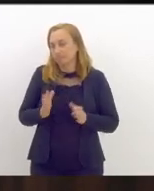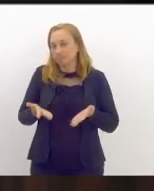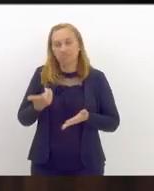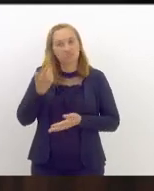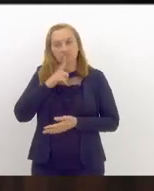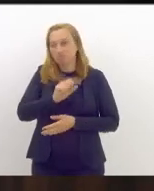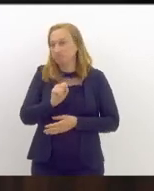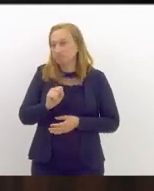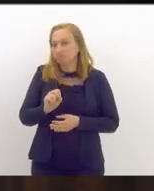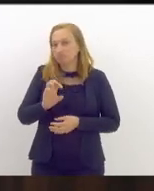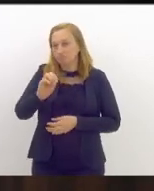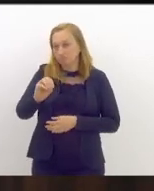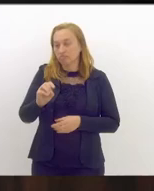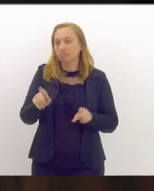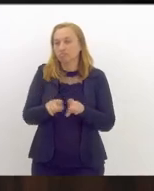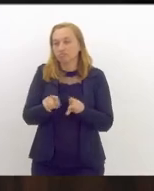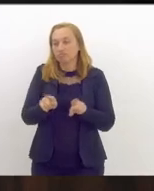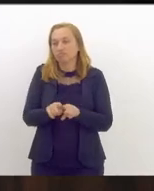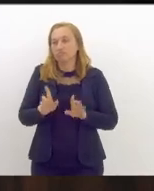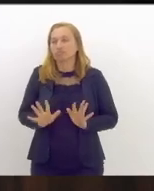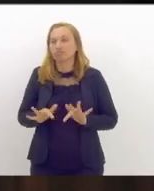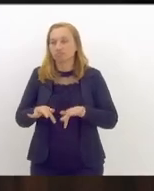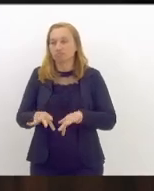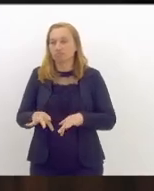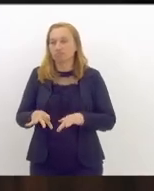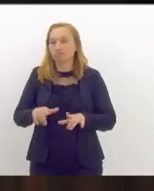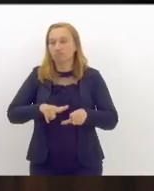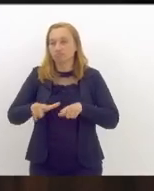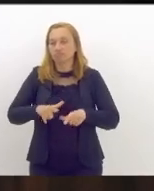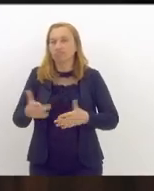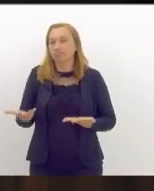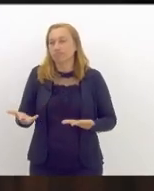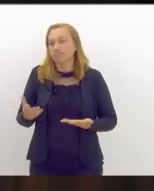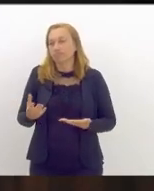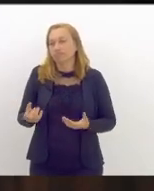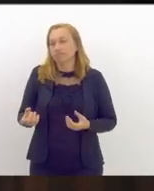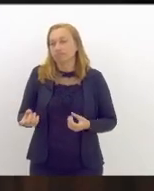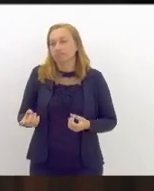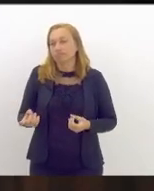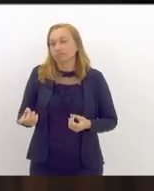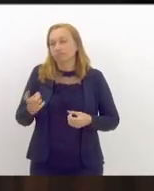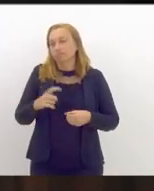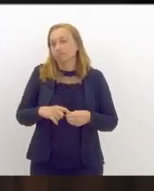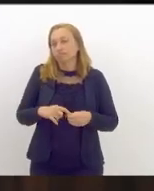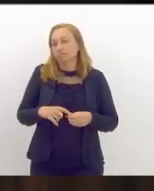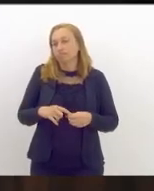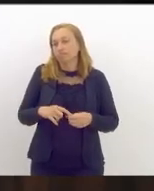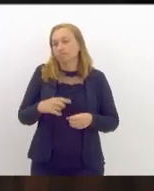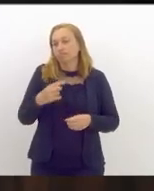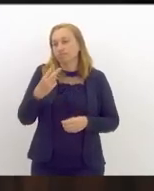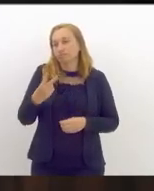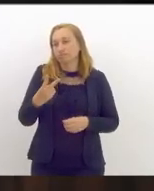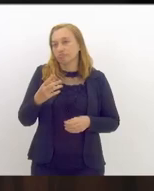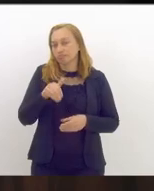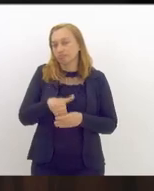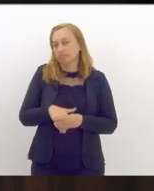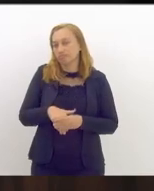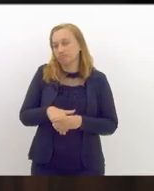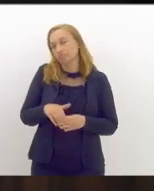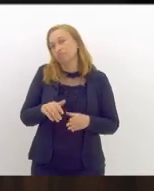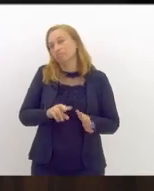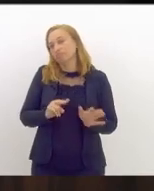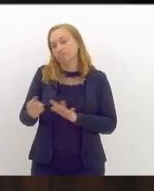nós zeramos o orçamento também para o final do exercício volta mais uma semana duas pagas entendeu quando assim que